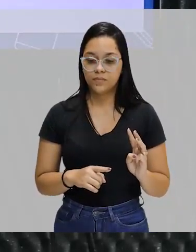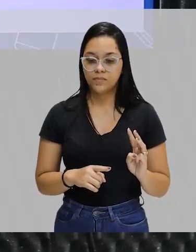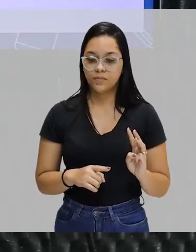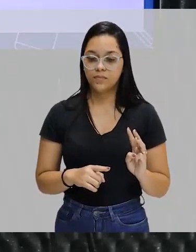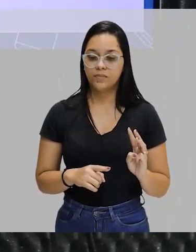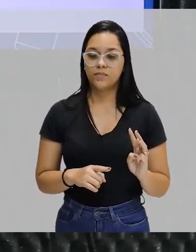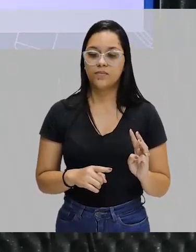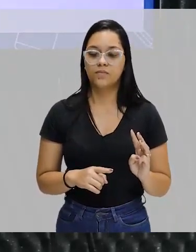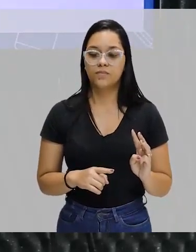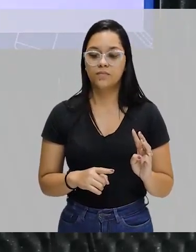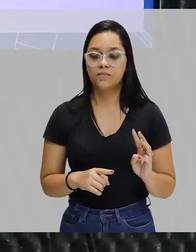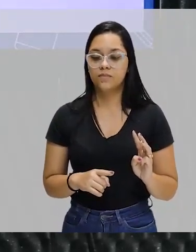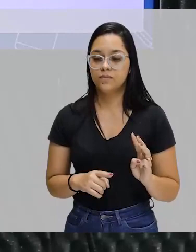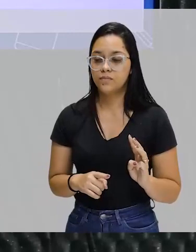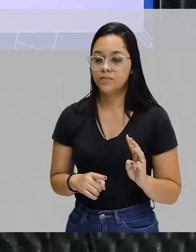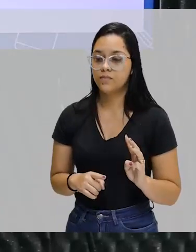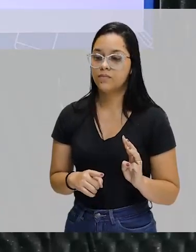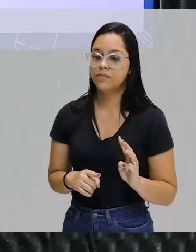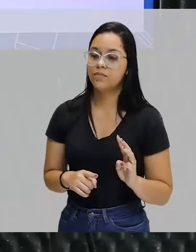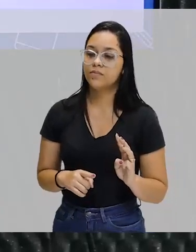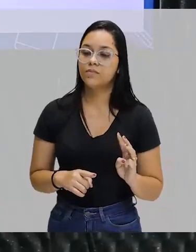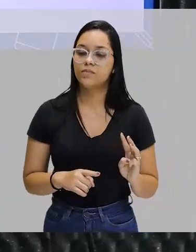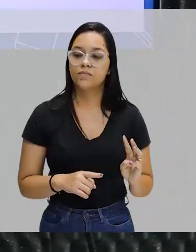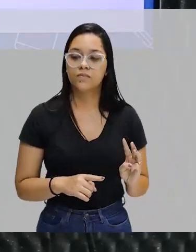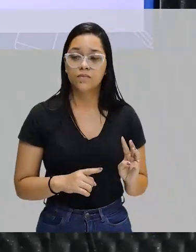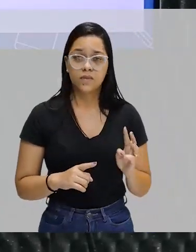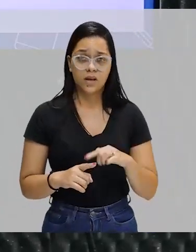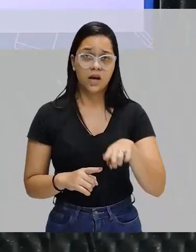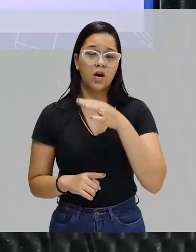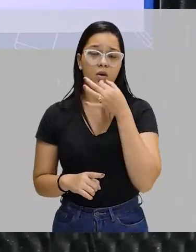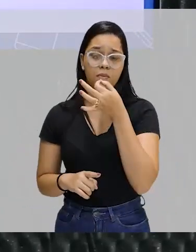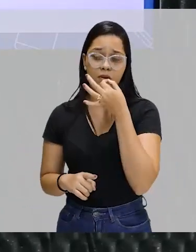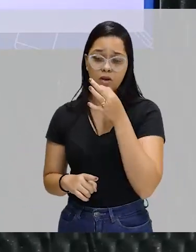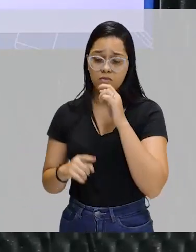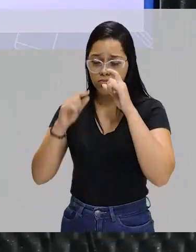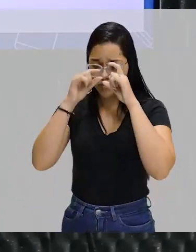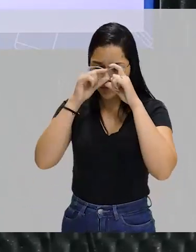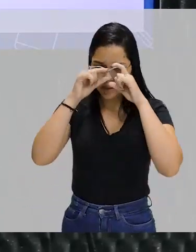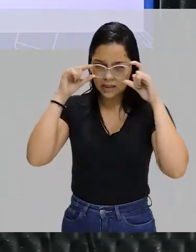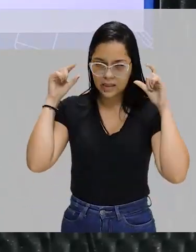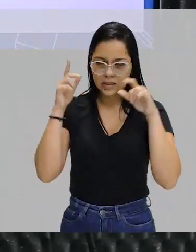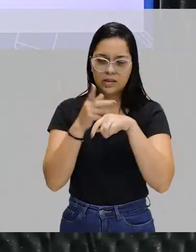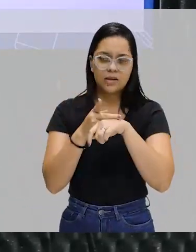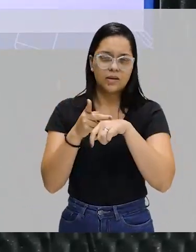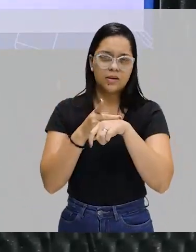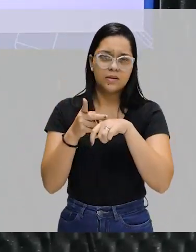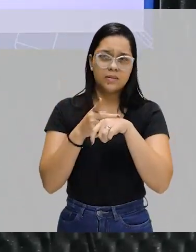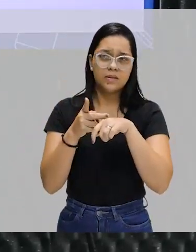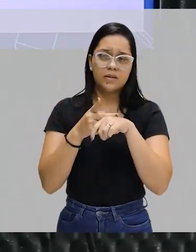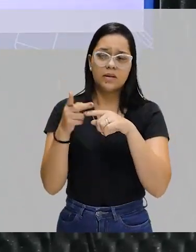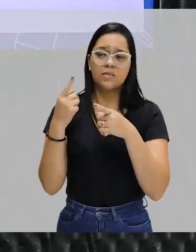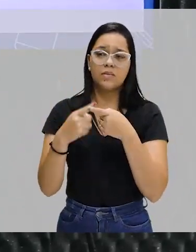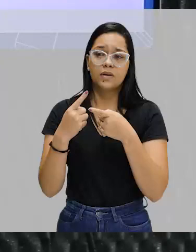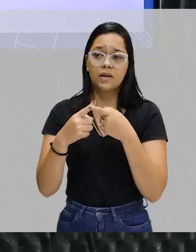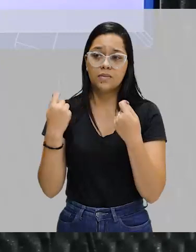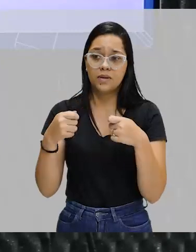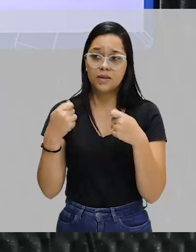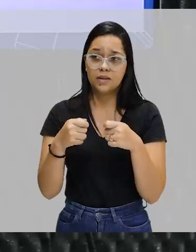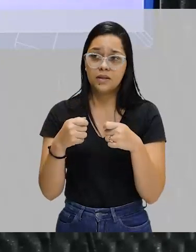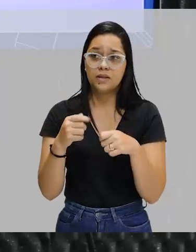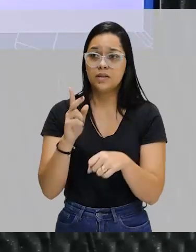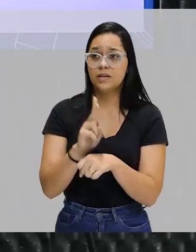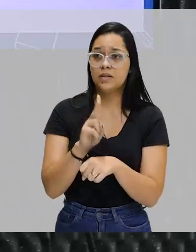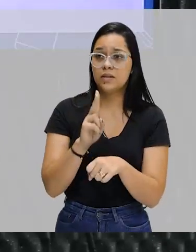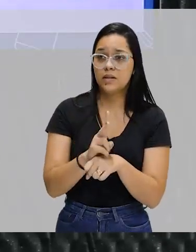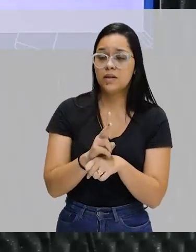envolvidas em situações constrangedoras. E aí, o que vocês acham? A tarja foi colocada, né, justamente porque tem que se preservar